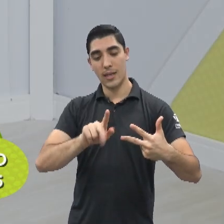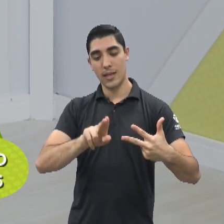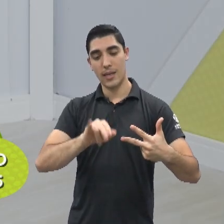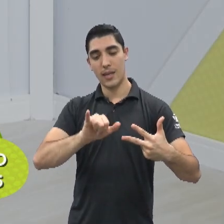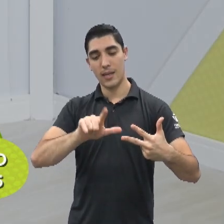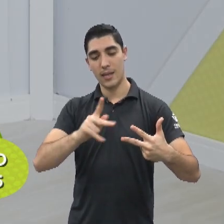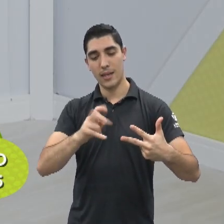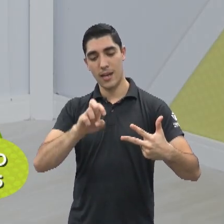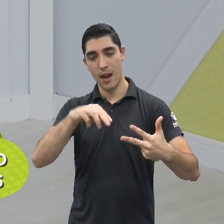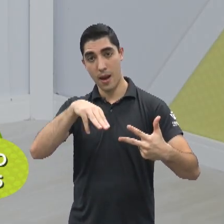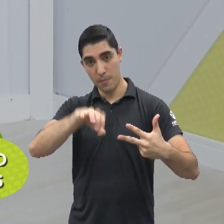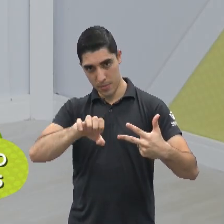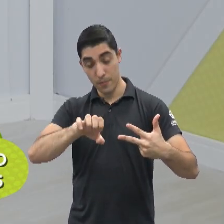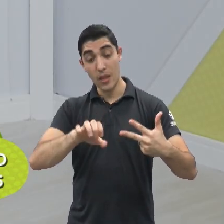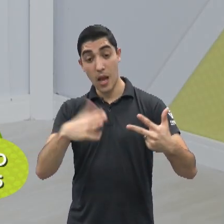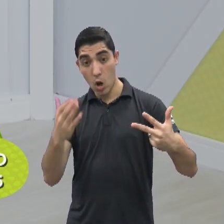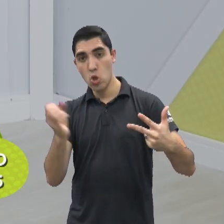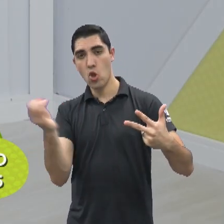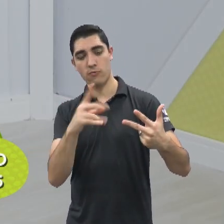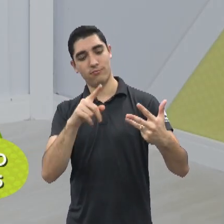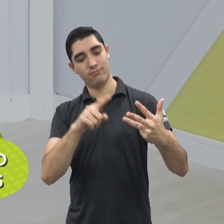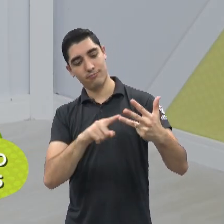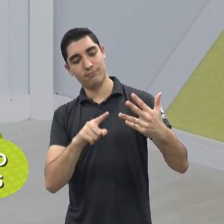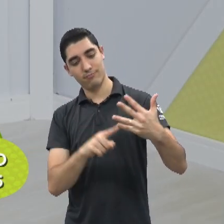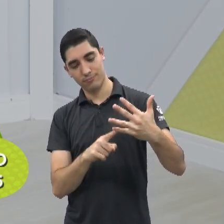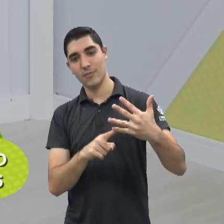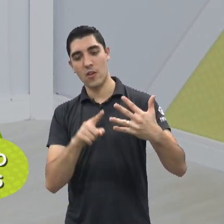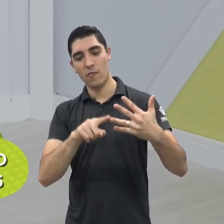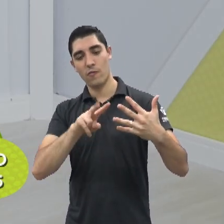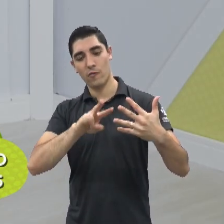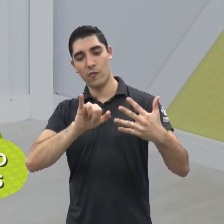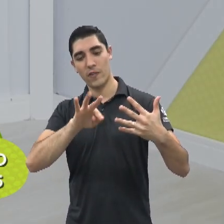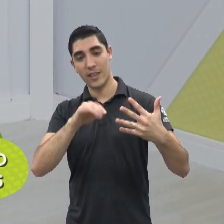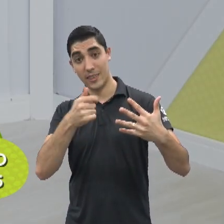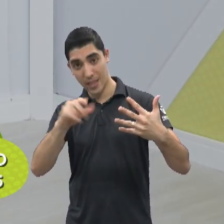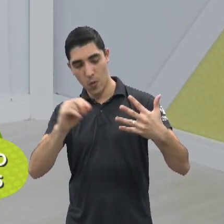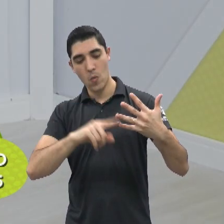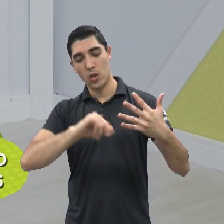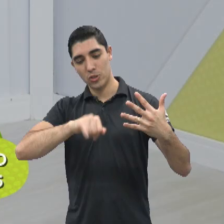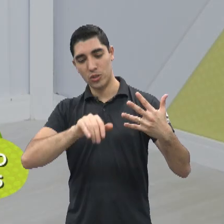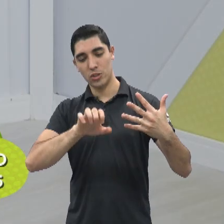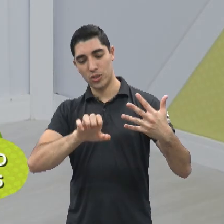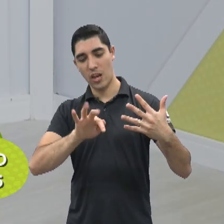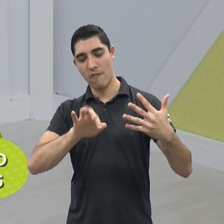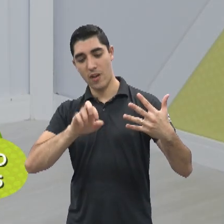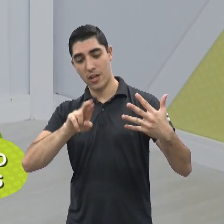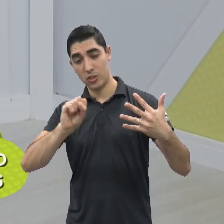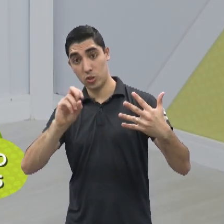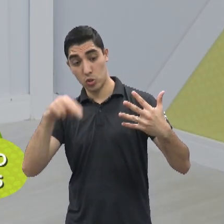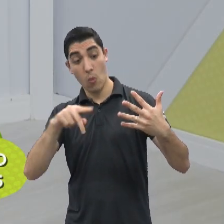ver o que os 2 novos contratados, tanto o Vitão quanto o Jefferson, falaram já com a